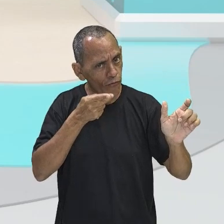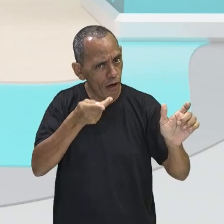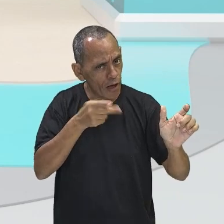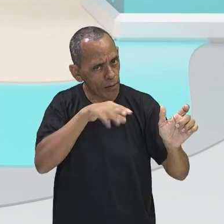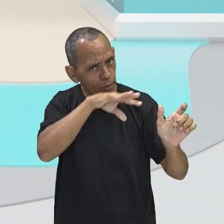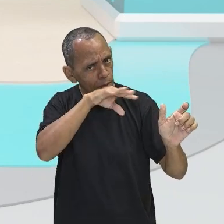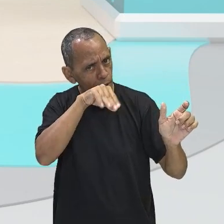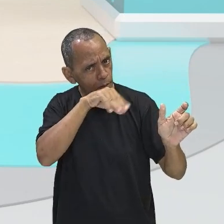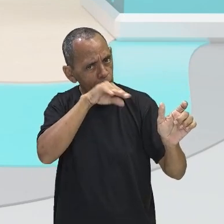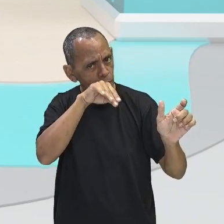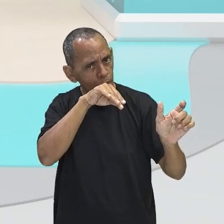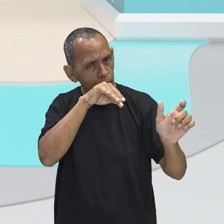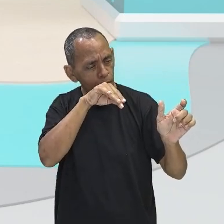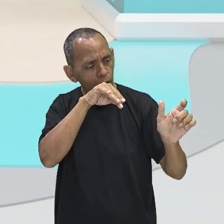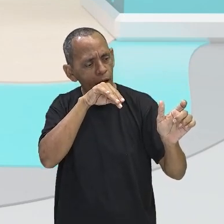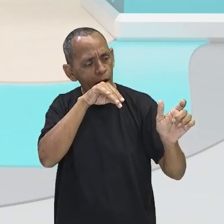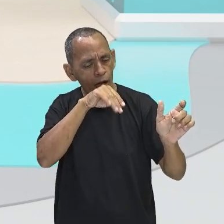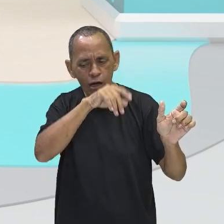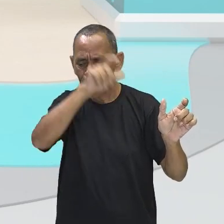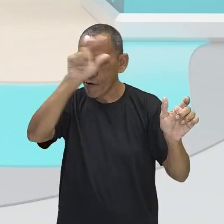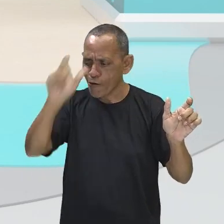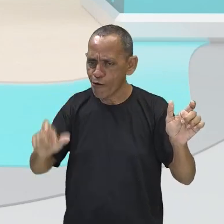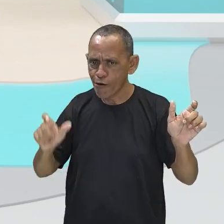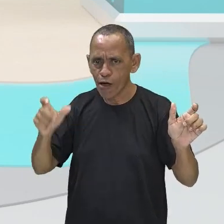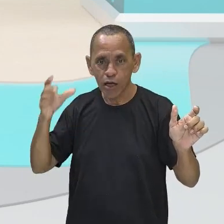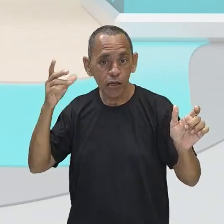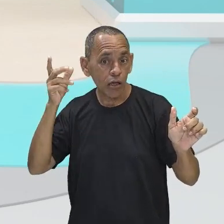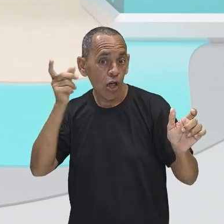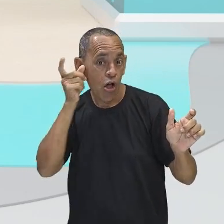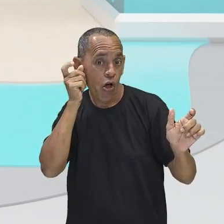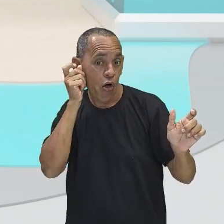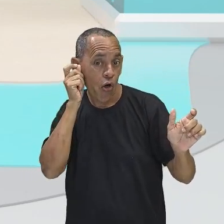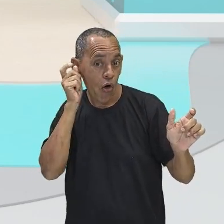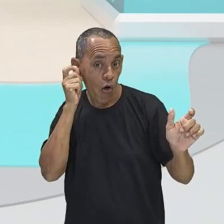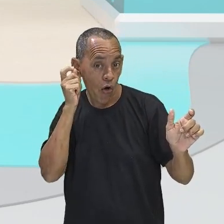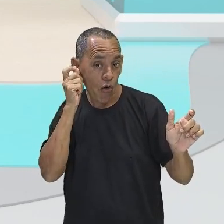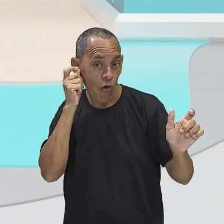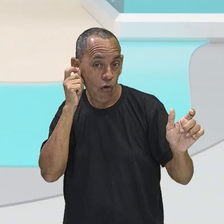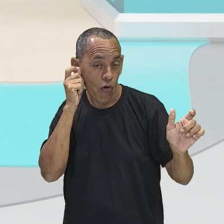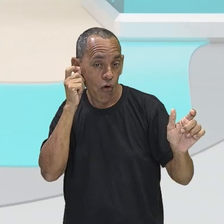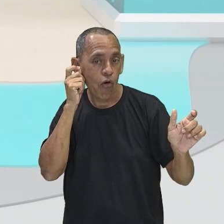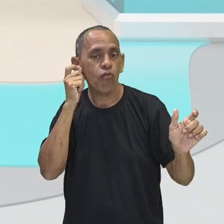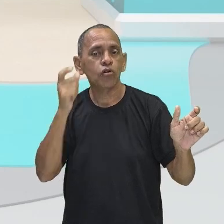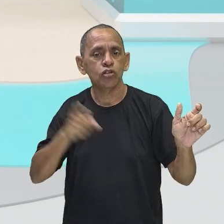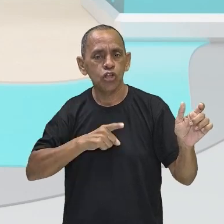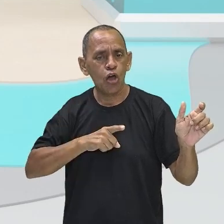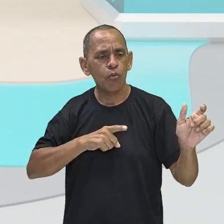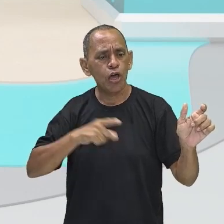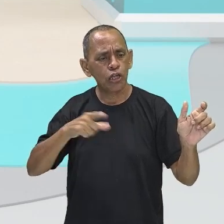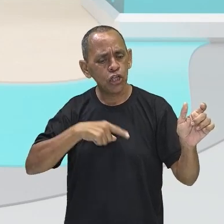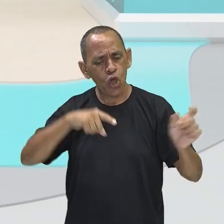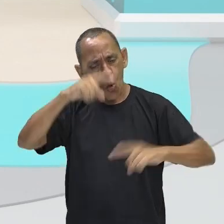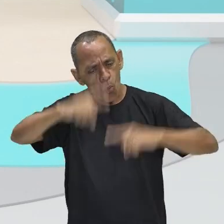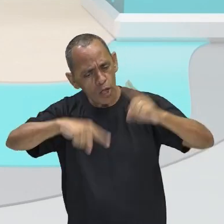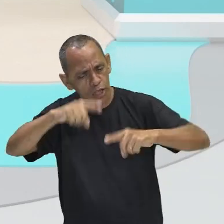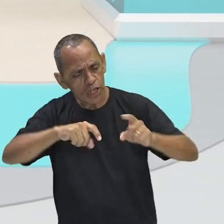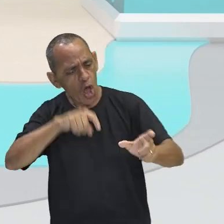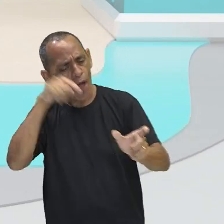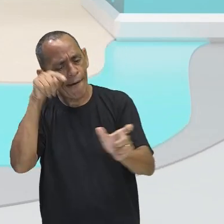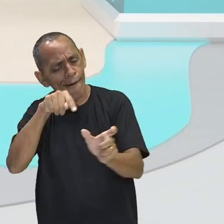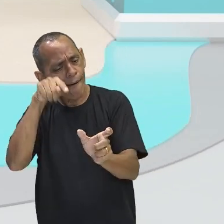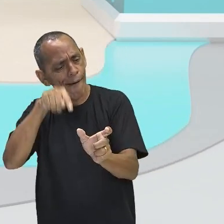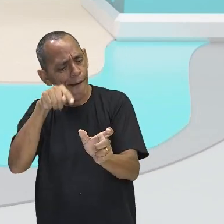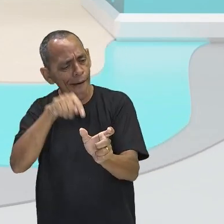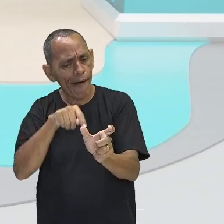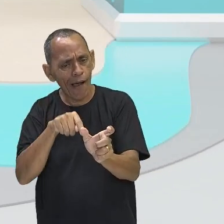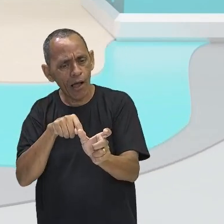tem a pessoa que ouve e tem o objeto do que está se falando, de quem está se